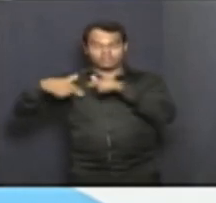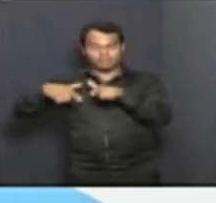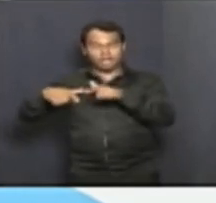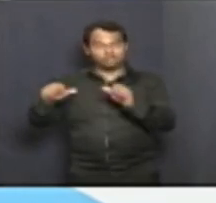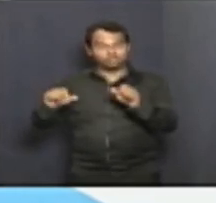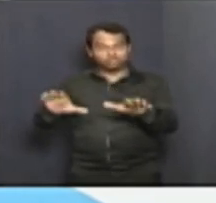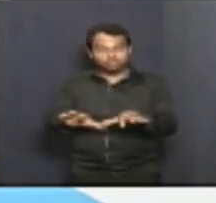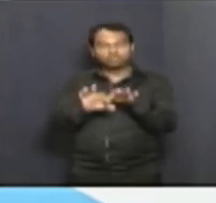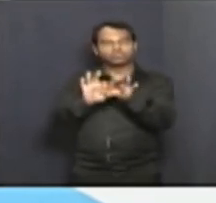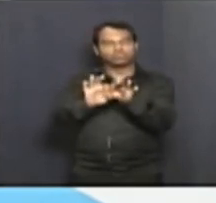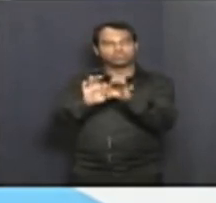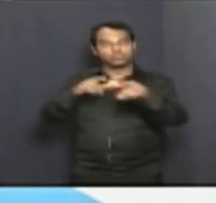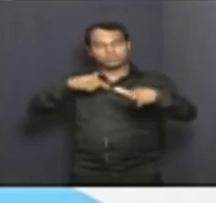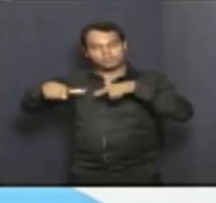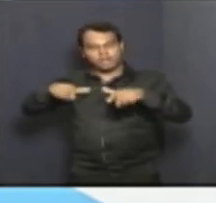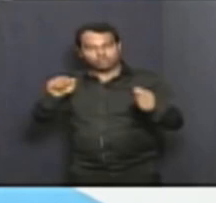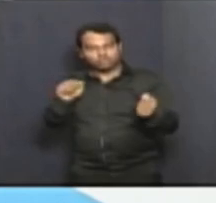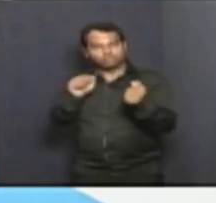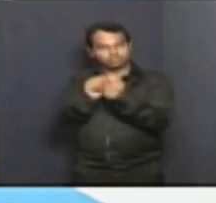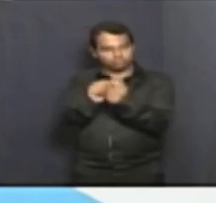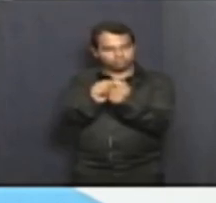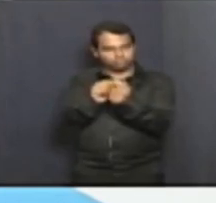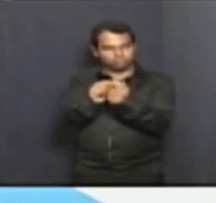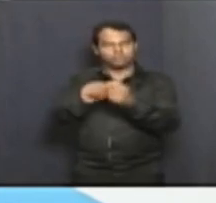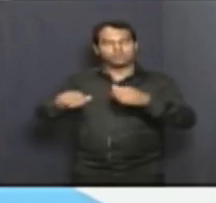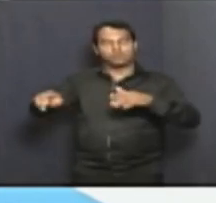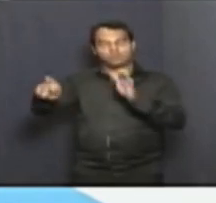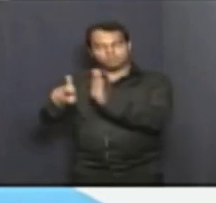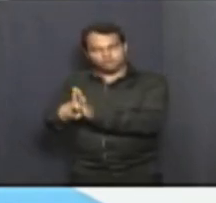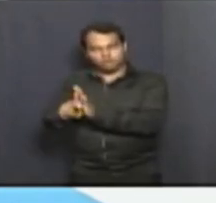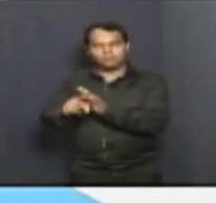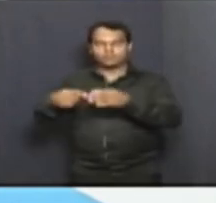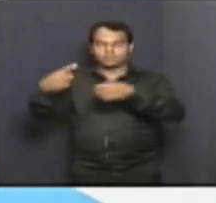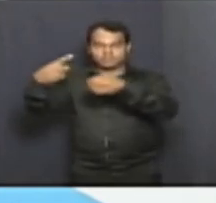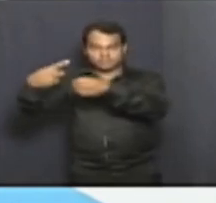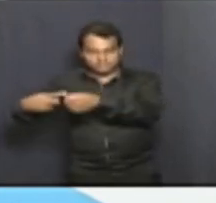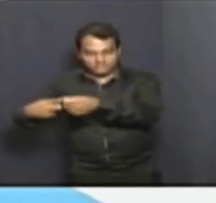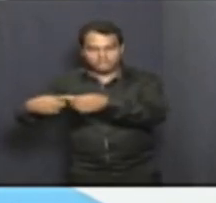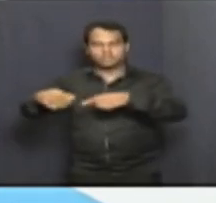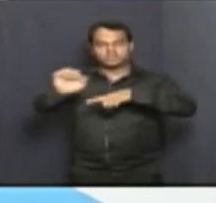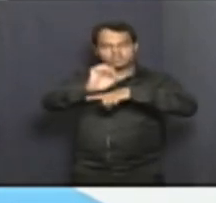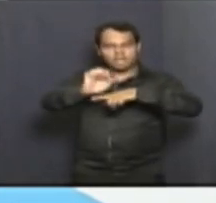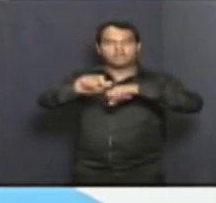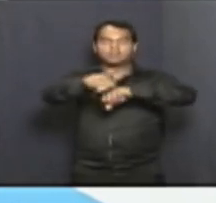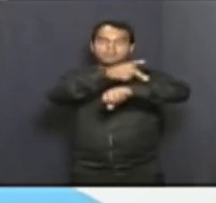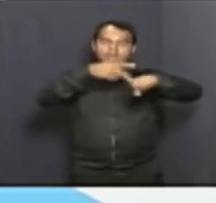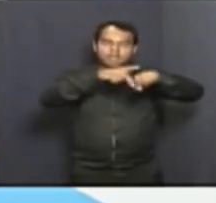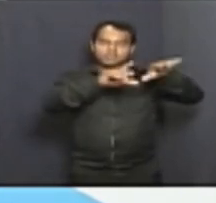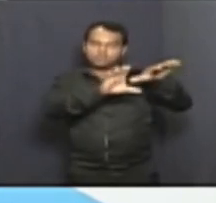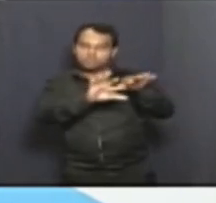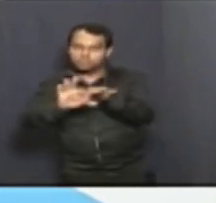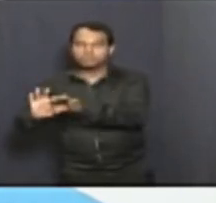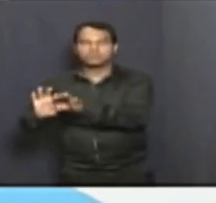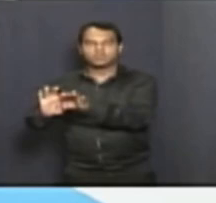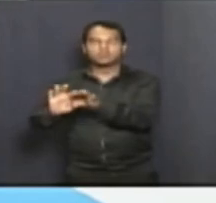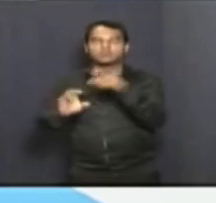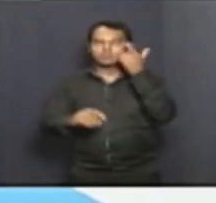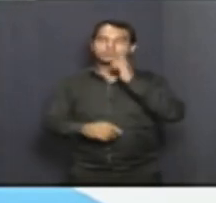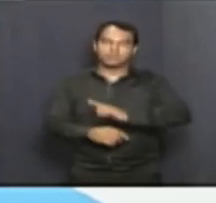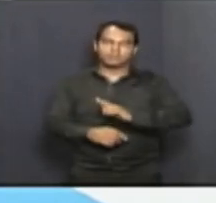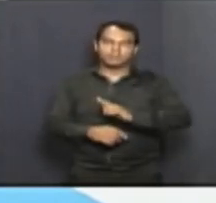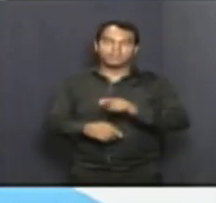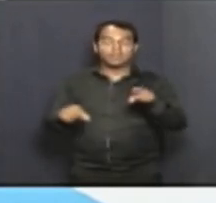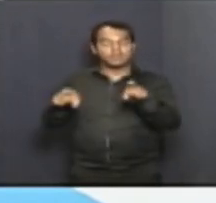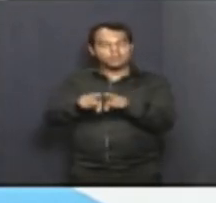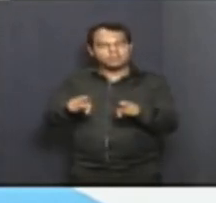trabalho conjunto entre o estado e os municípios ea união federal pelo visto pelo